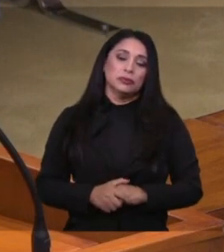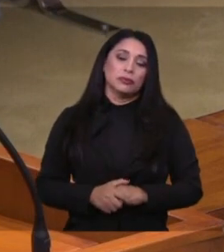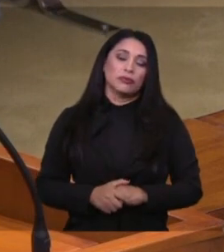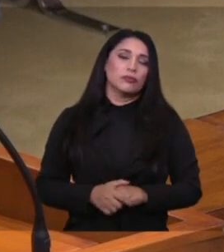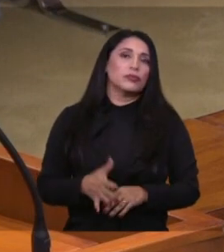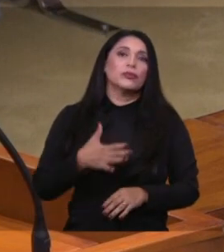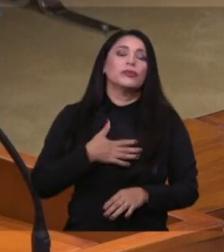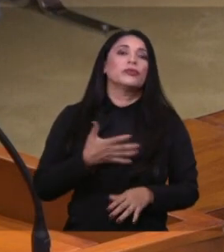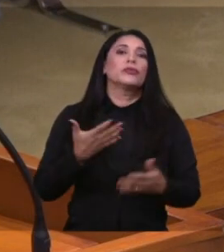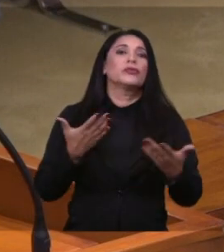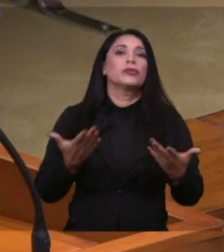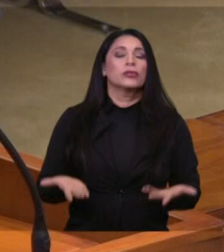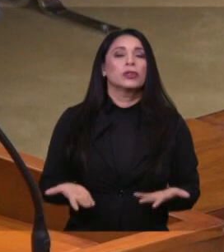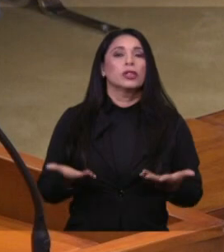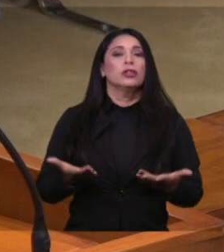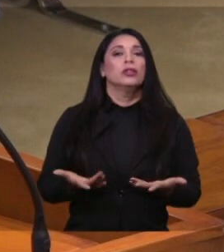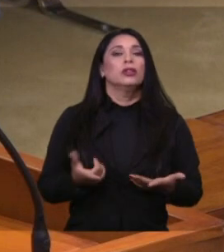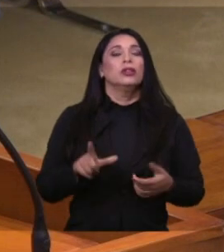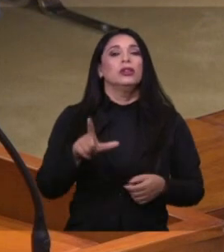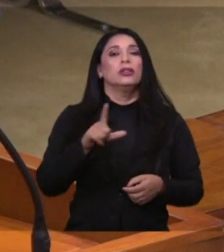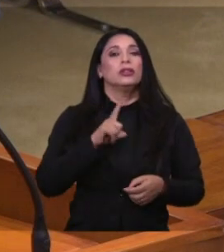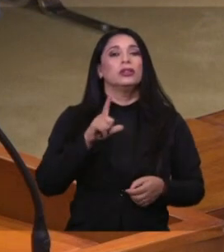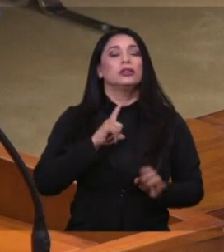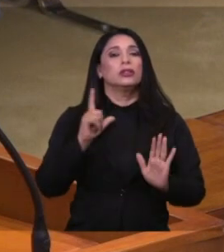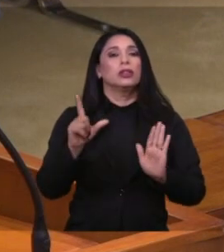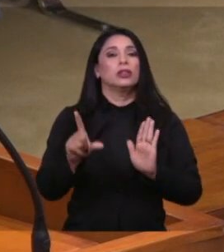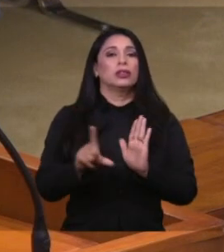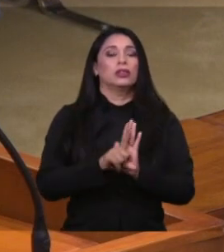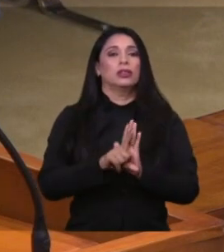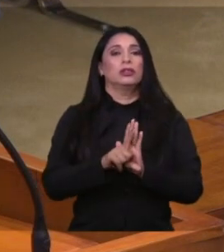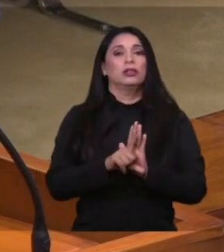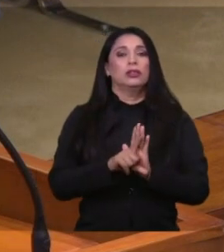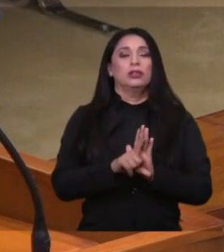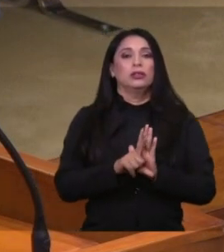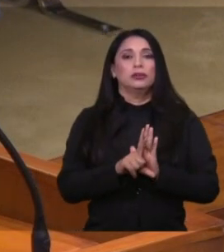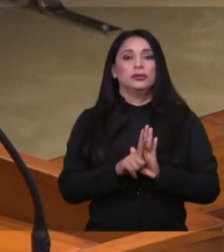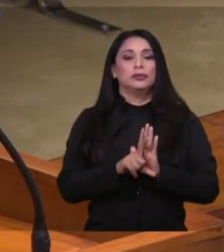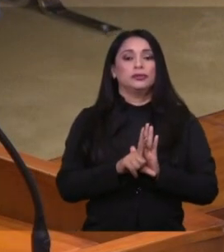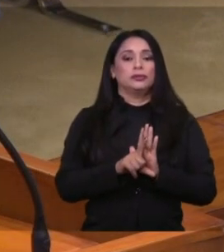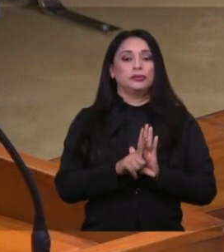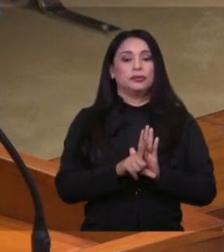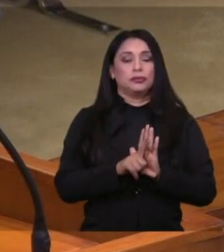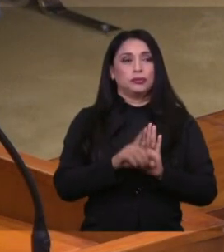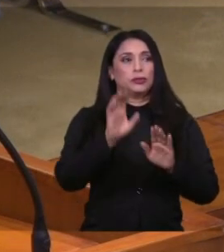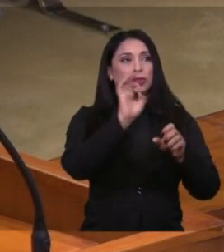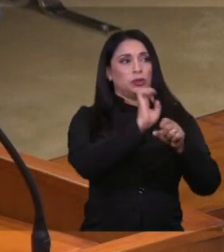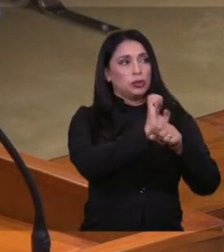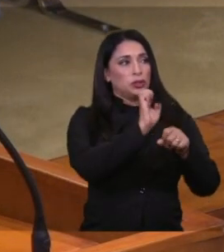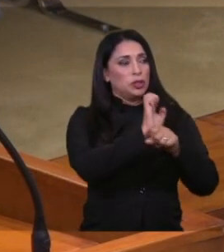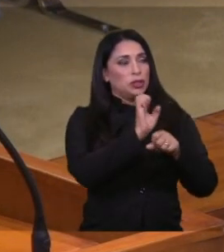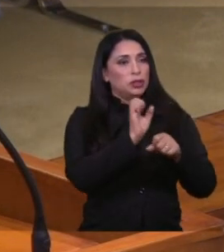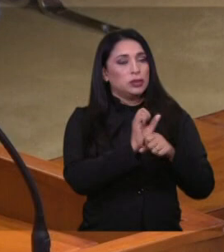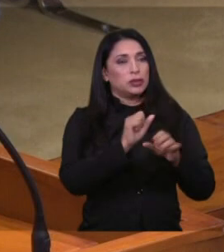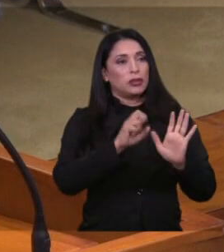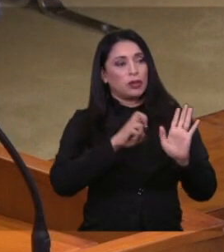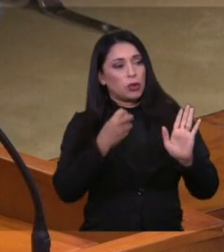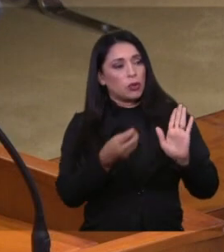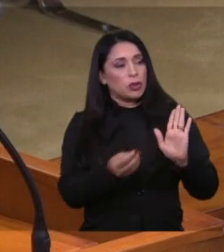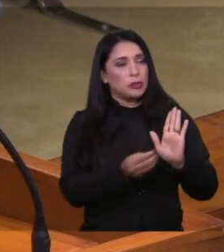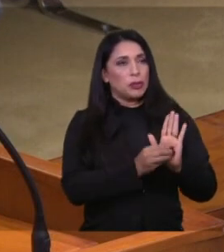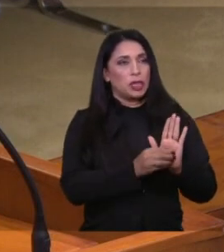que é a surpresa que se tem, levando em conta que as legislações editadas pelos Estados, após a emenda